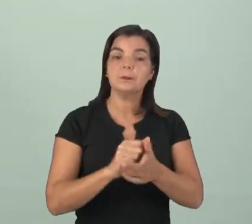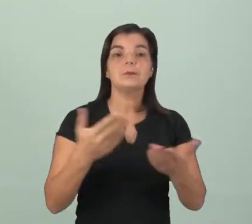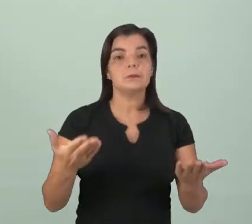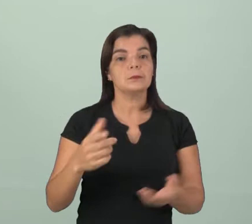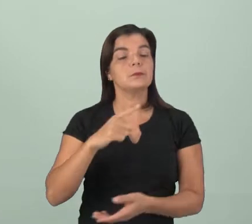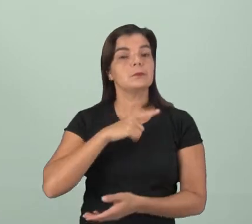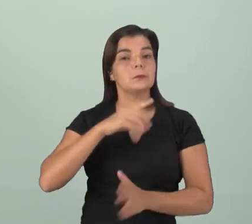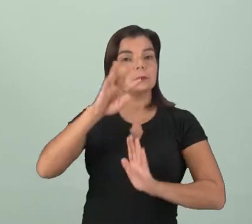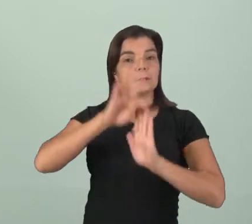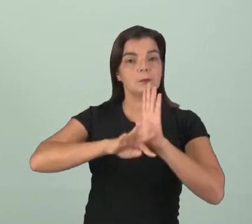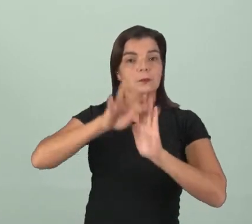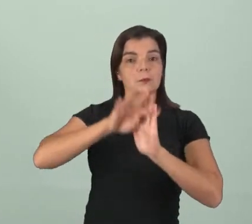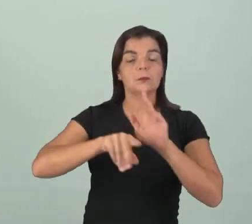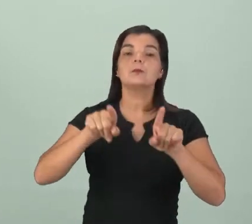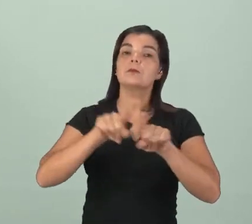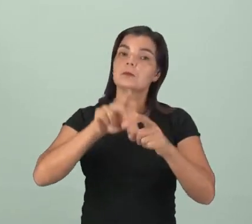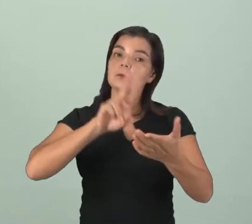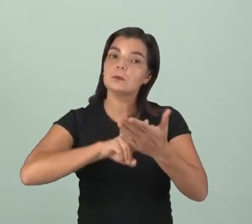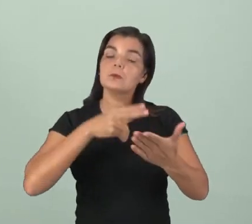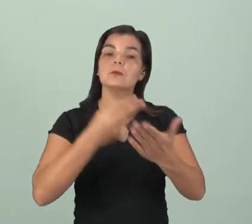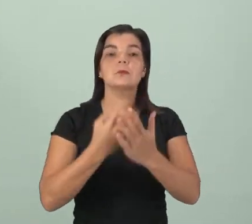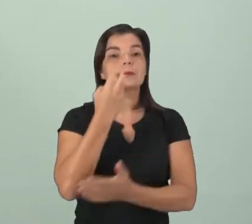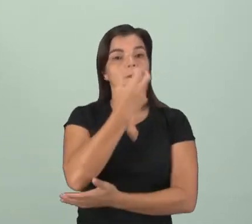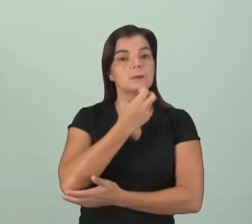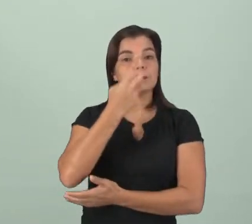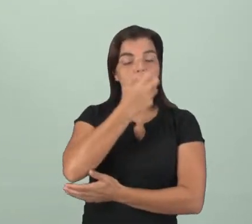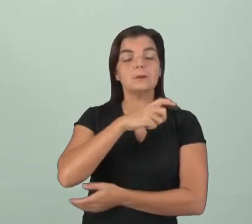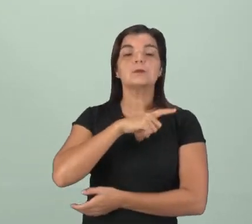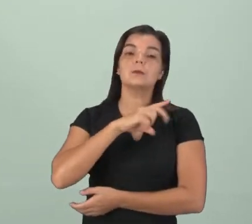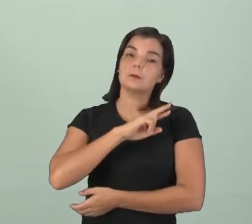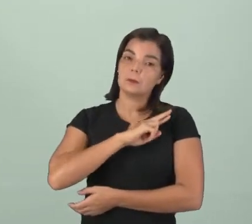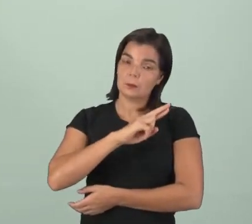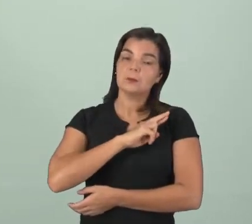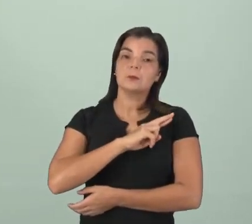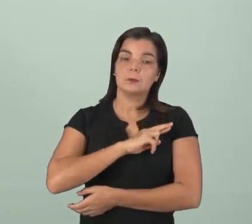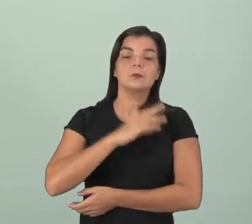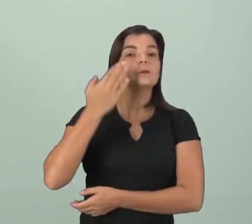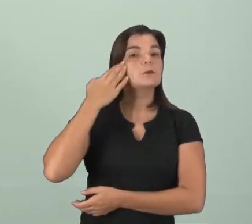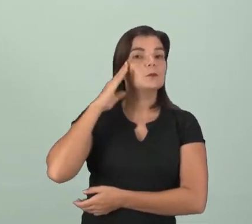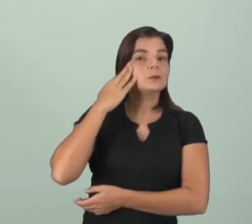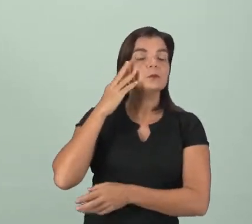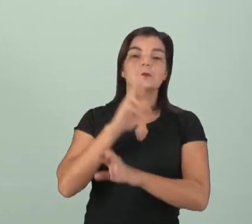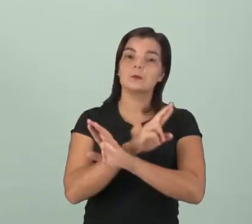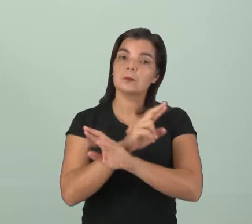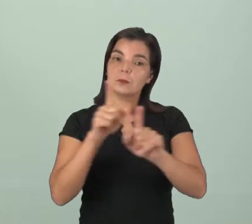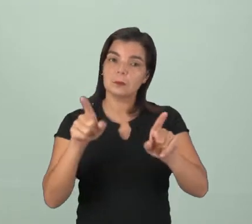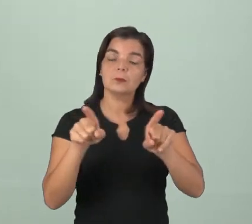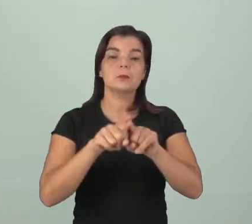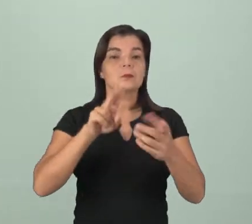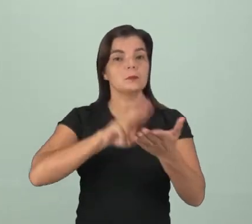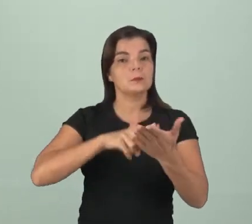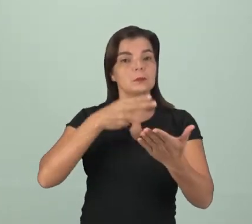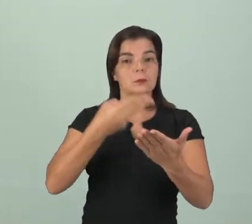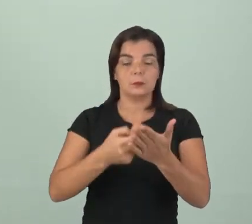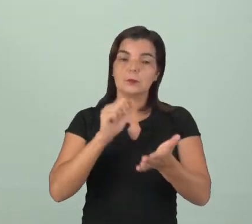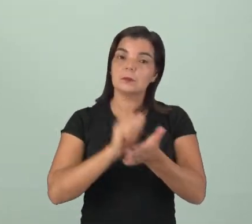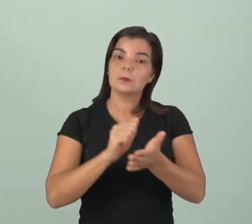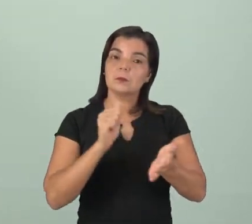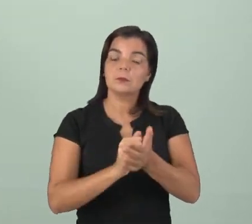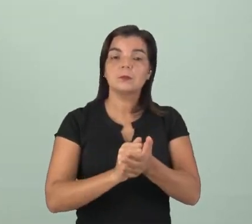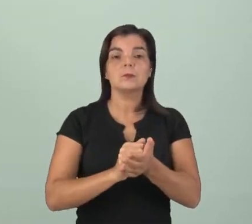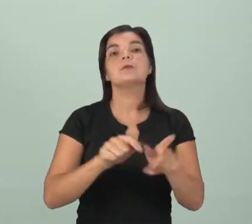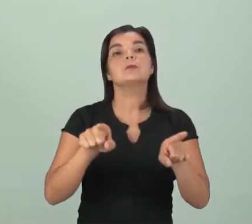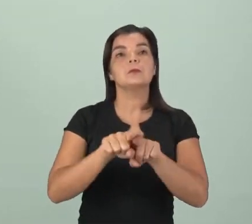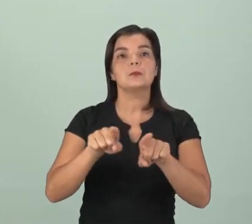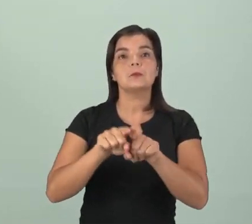há textos, mas há tradições orais, há religiões que têm tradição oral, compreensão da diferença entre tradição escrita e tradição